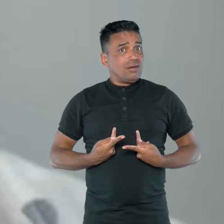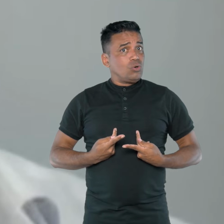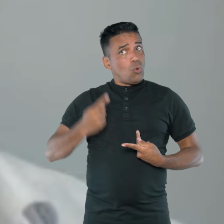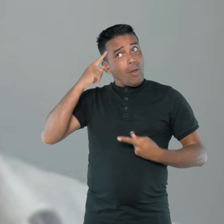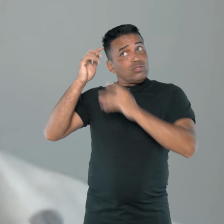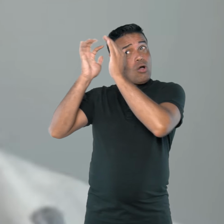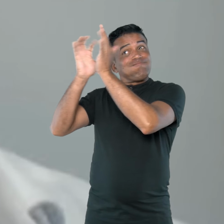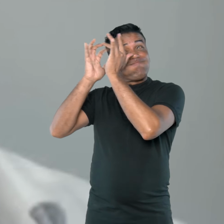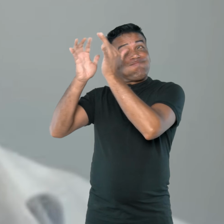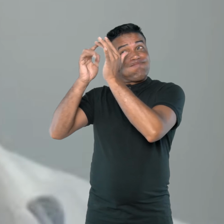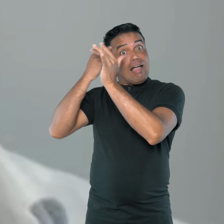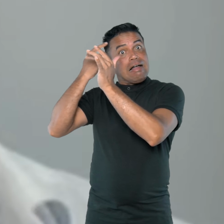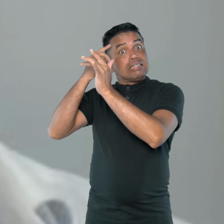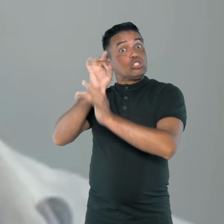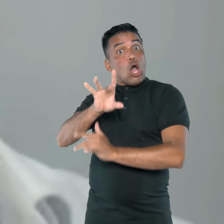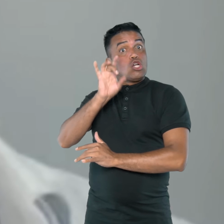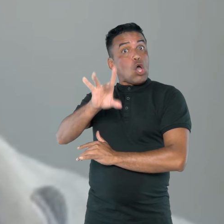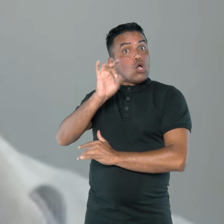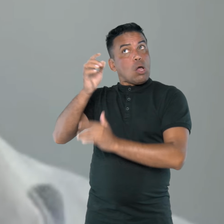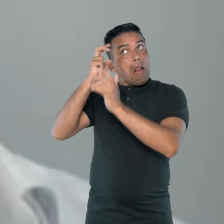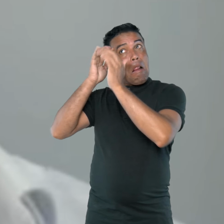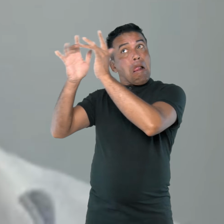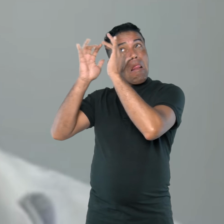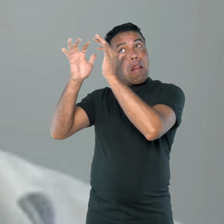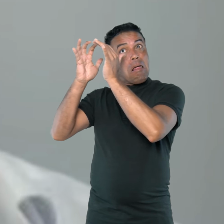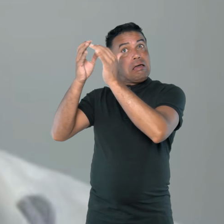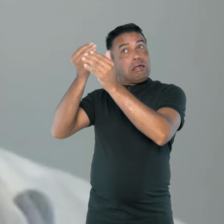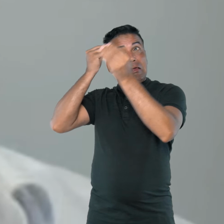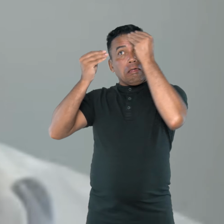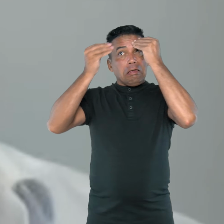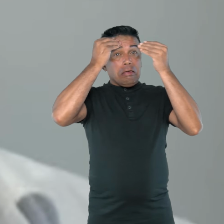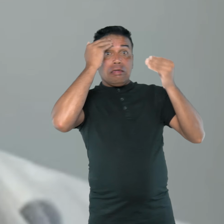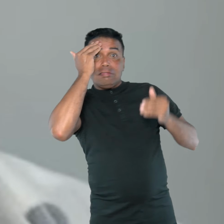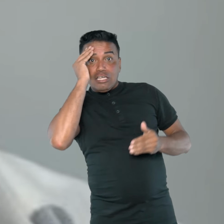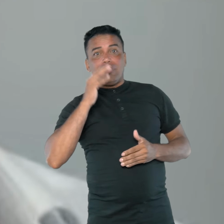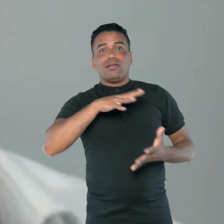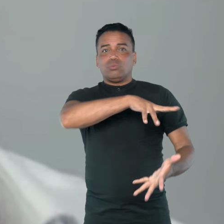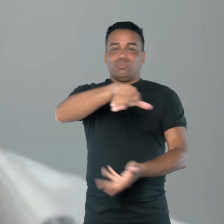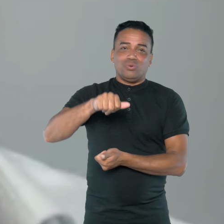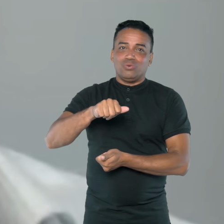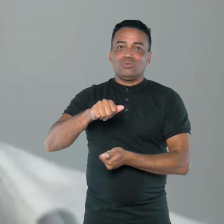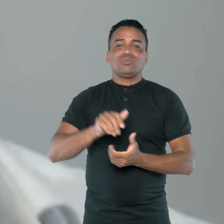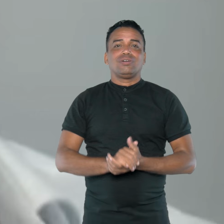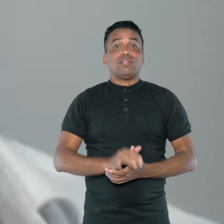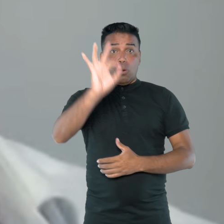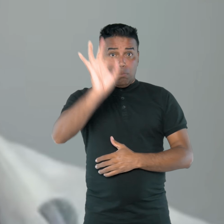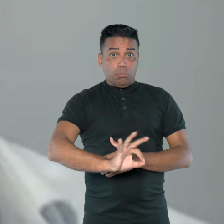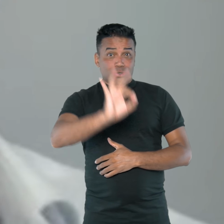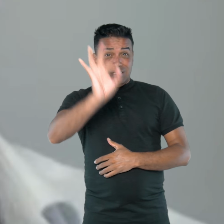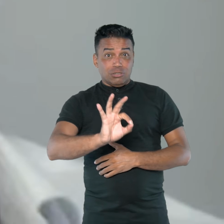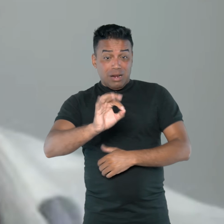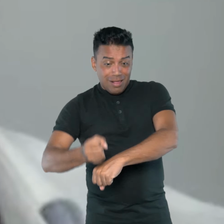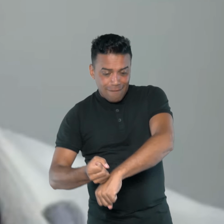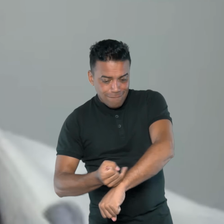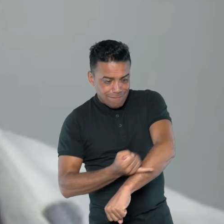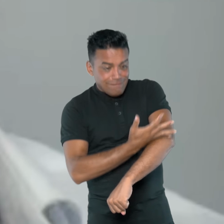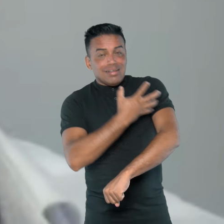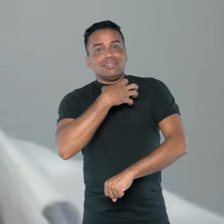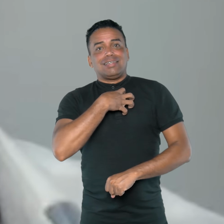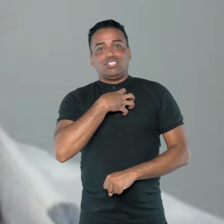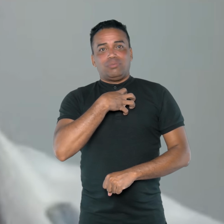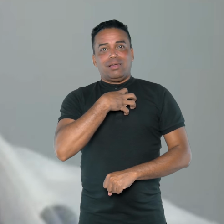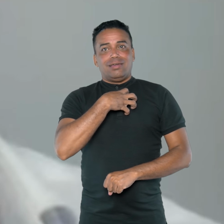cabeça, pela mente, né? Pelo entendimento das coisas. O nosso percentual de sentimento, e aí tanto